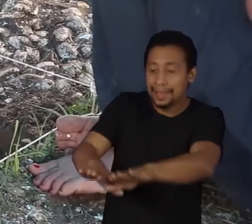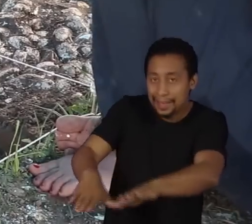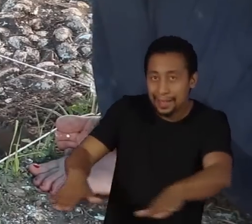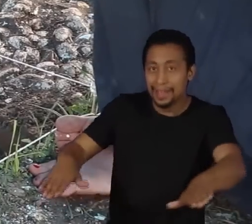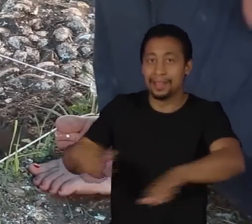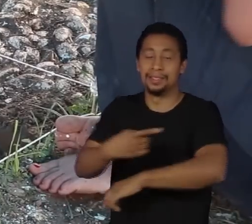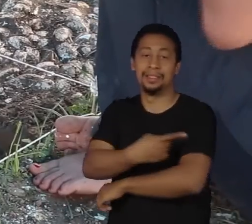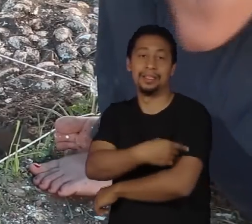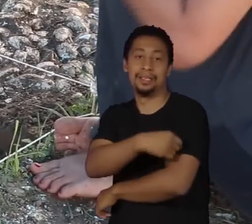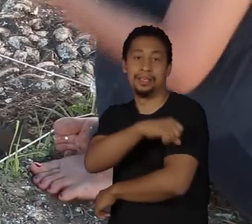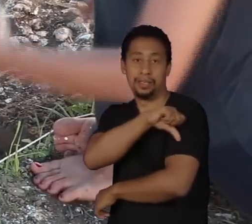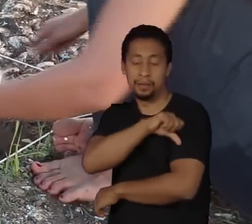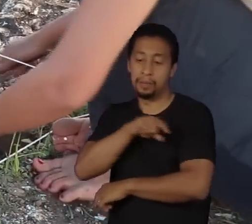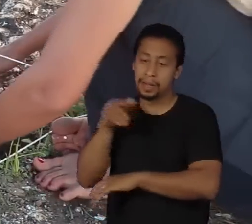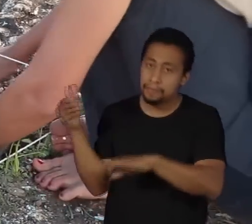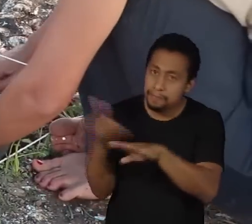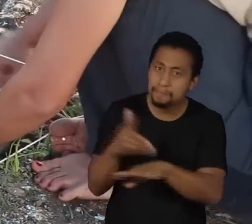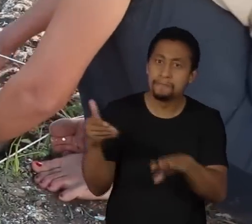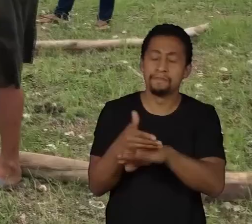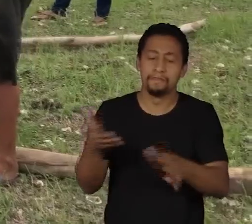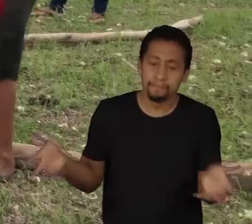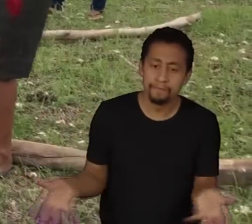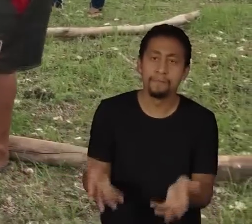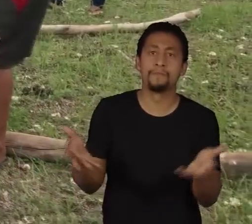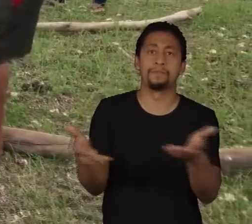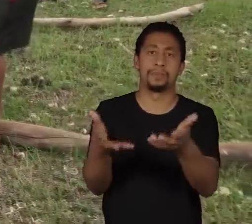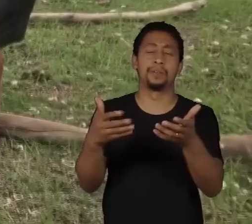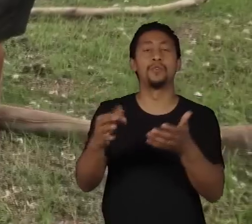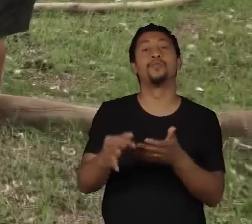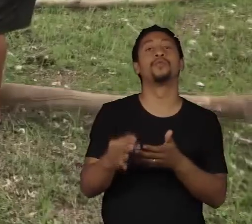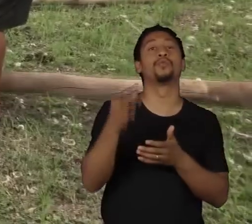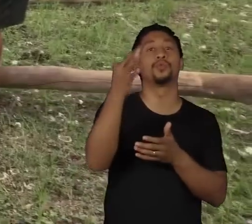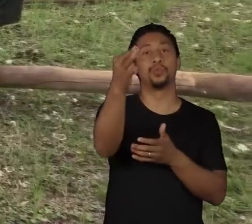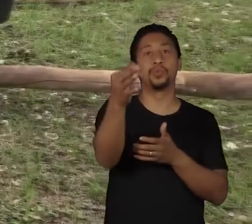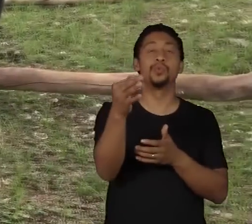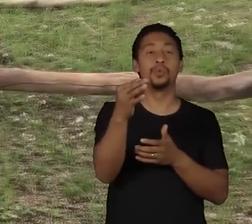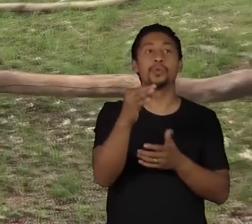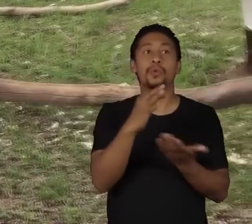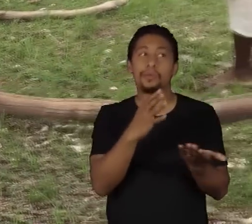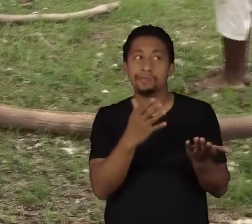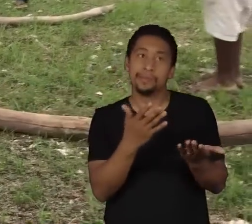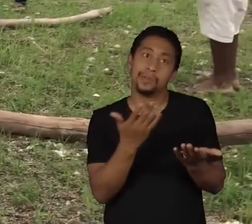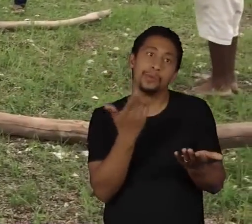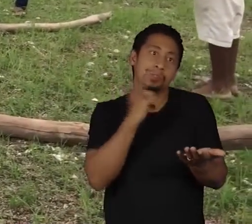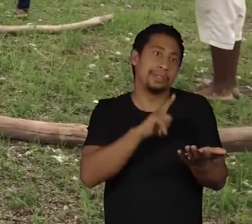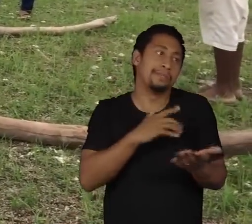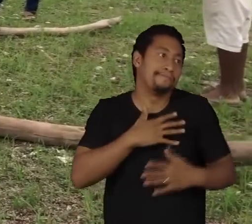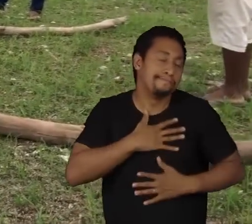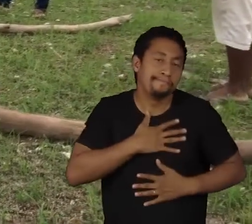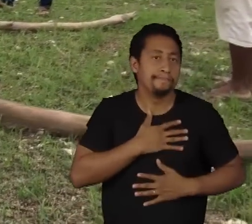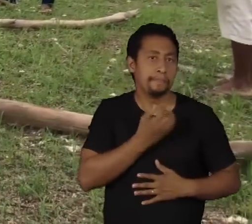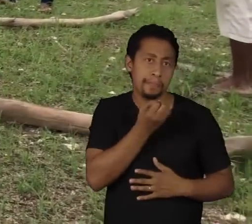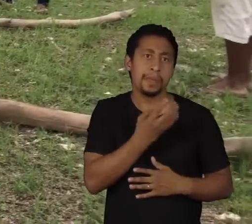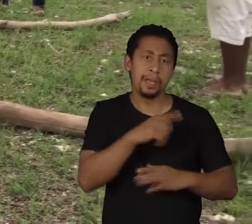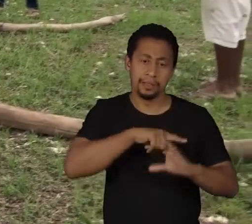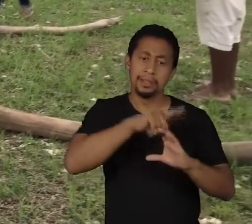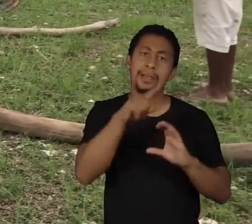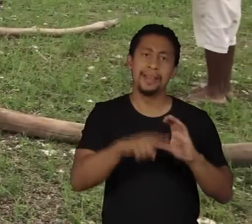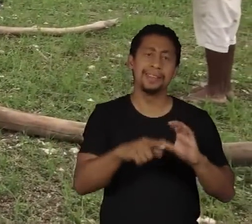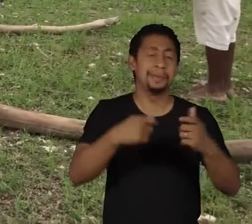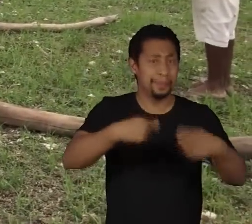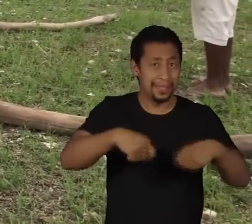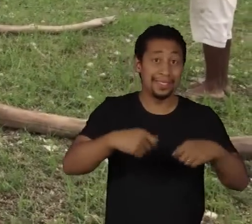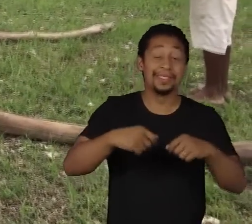proporcionar, incentivar a vocação científica neles, porque tem toda uma cosmologia com os encantados da região. A gente precisa escutar os